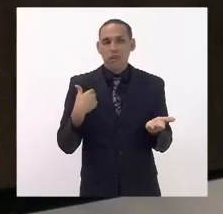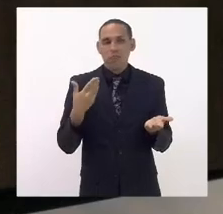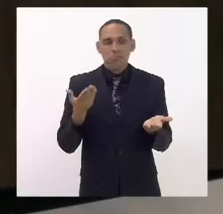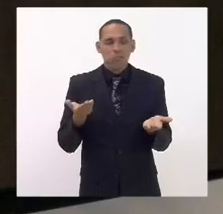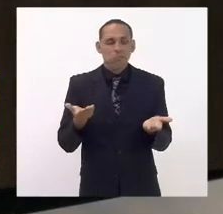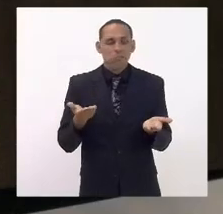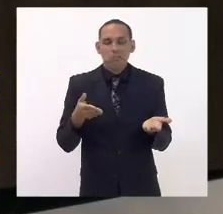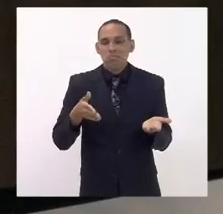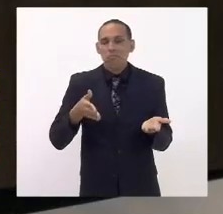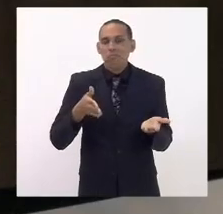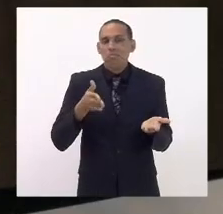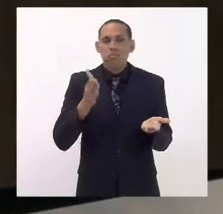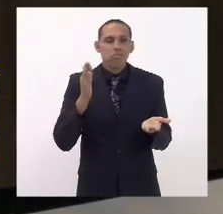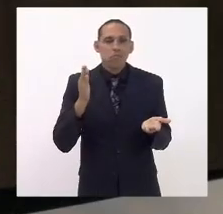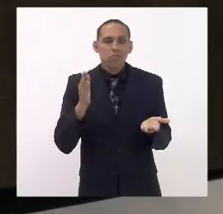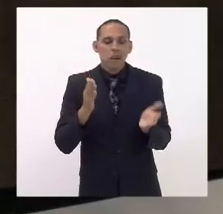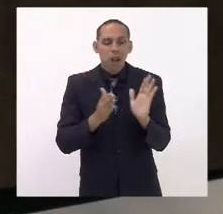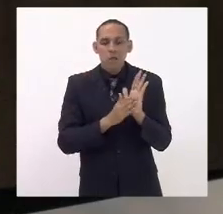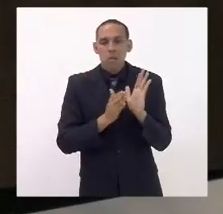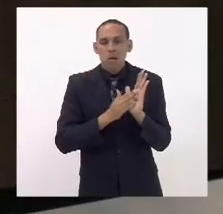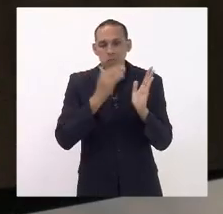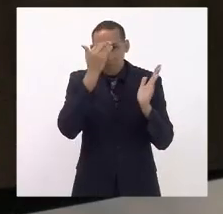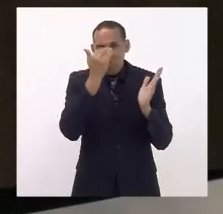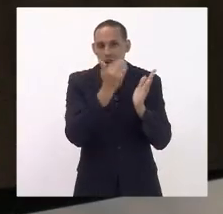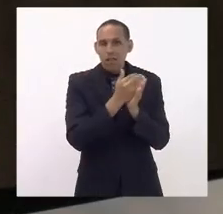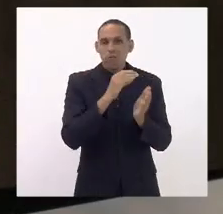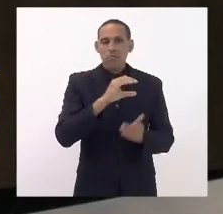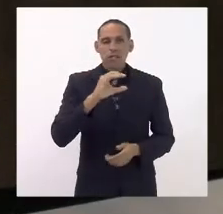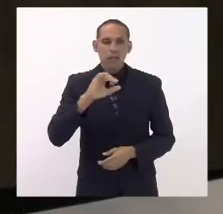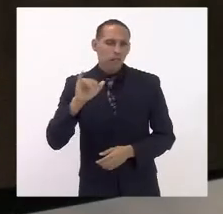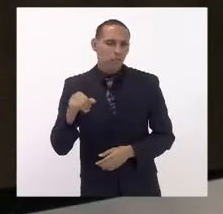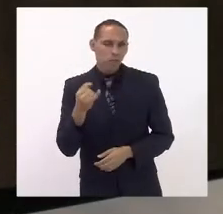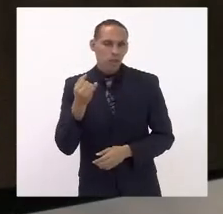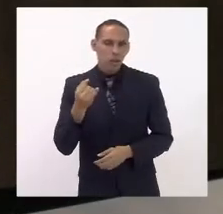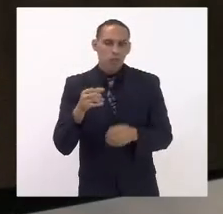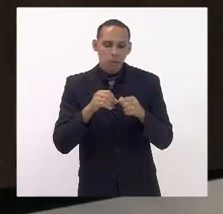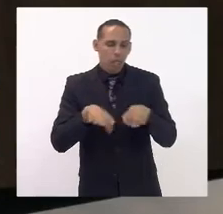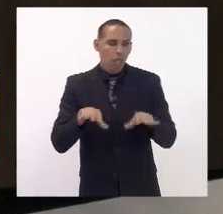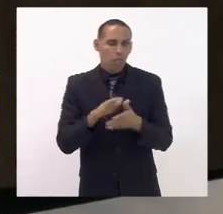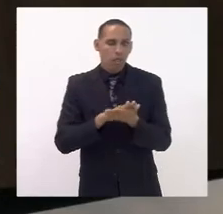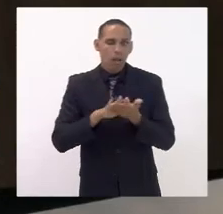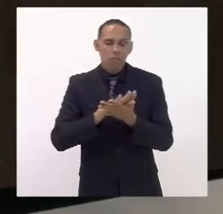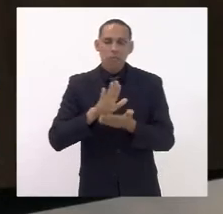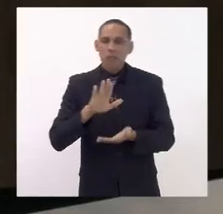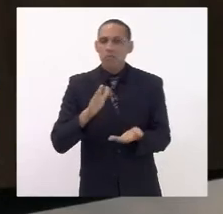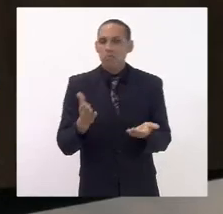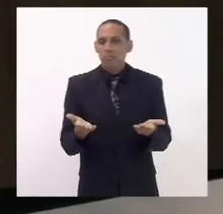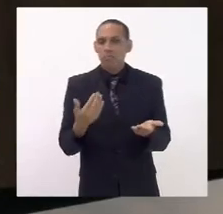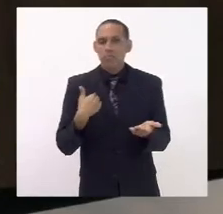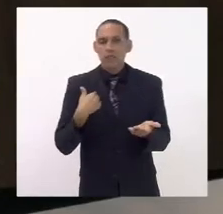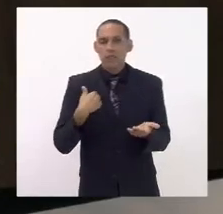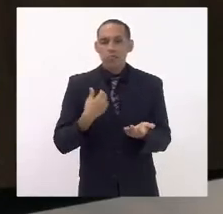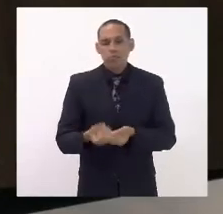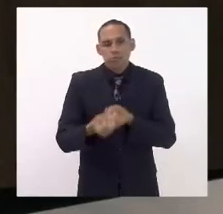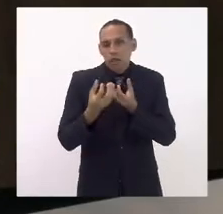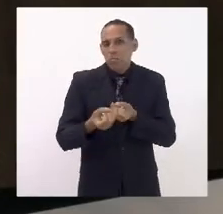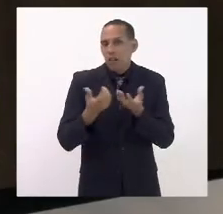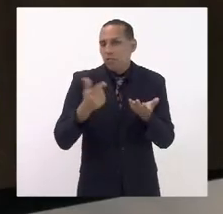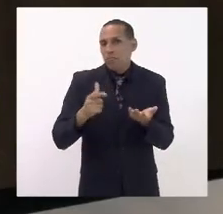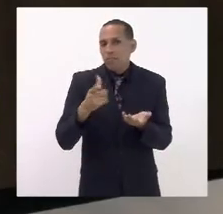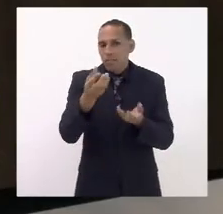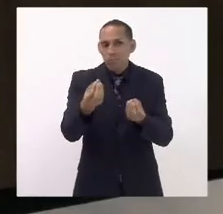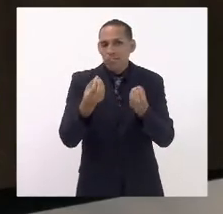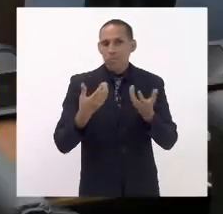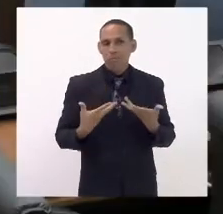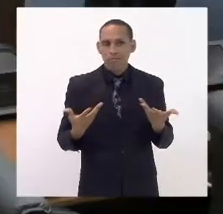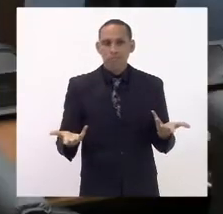absolutamente dentro daquilo que se propõe a CCJ para não haver prejuízo, por exemplo. Mas eu não tinha essa informação que Vossa Excelência acabou